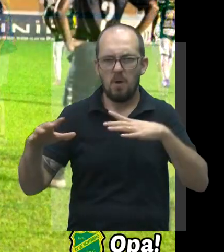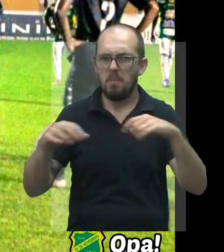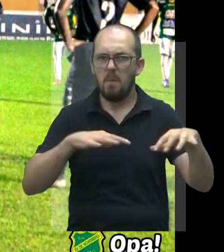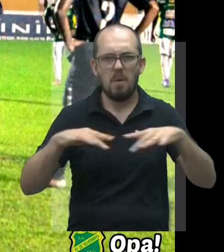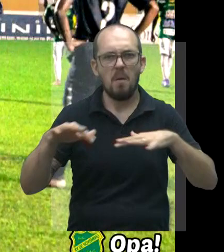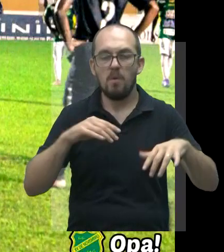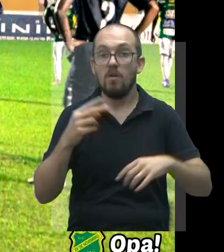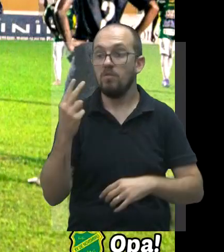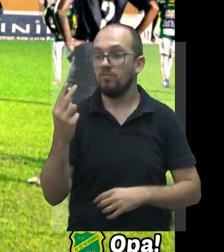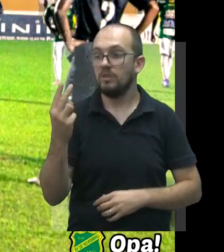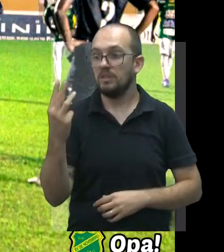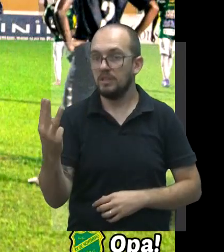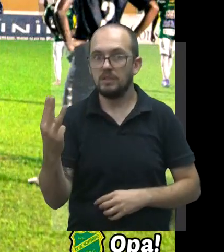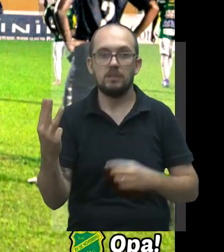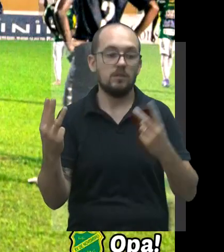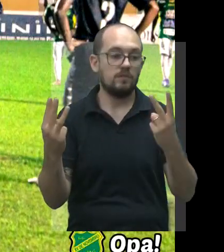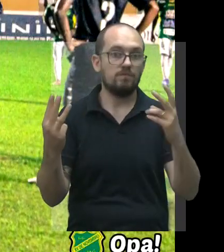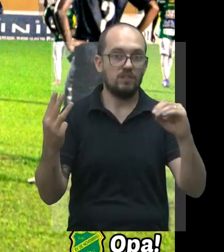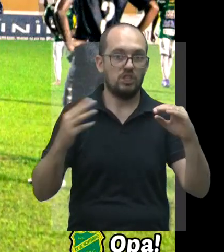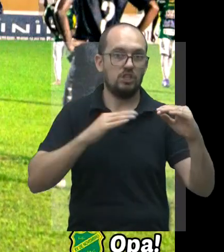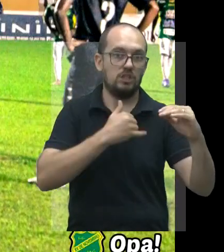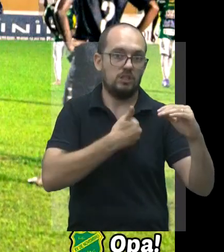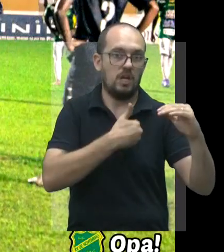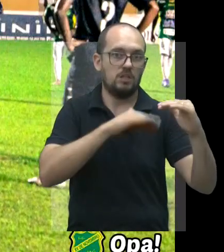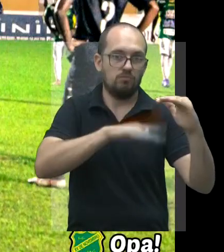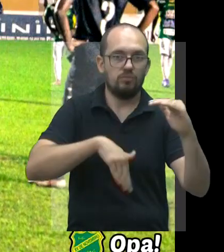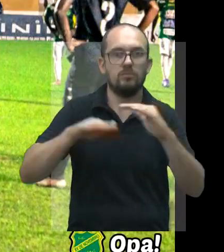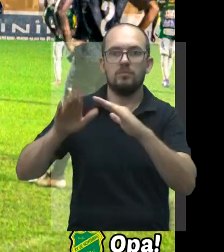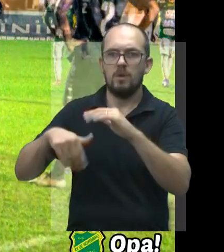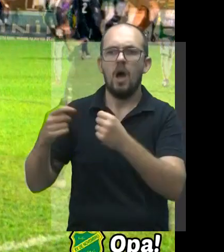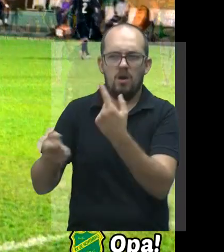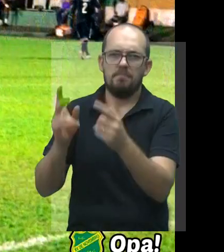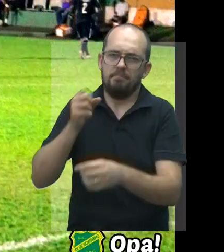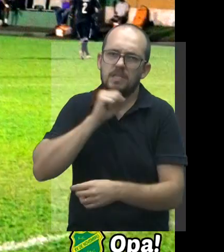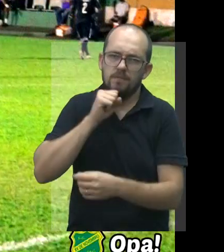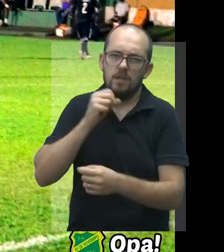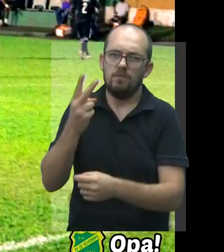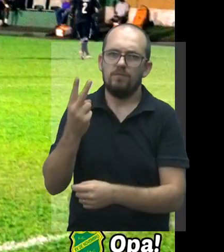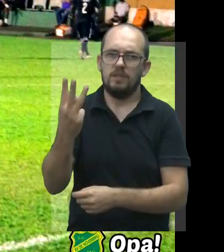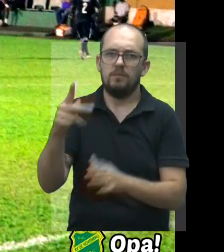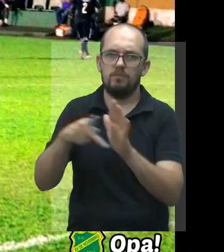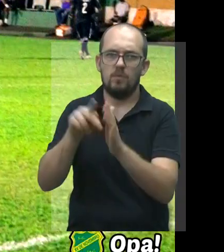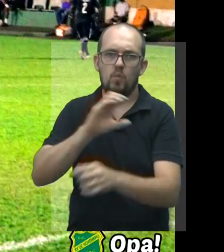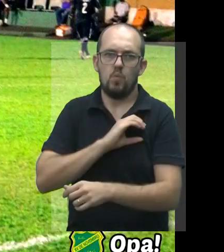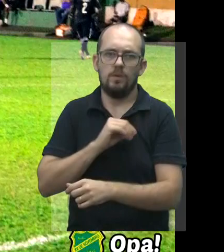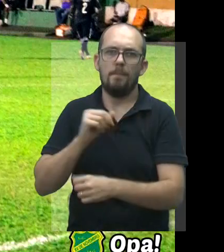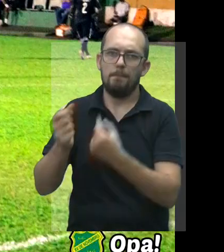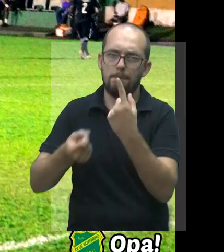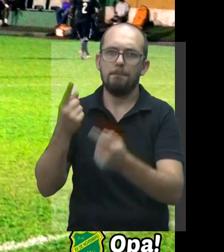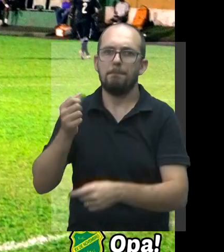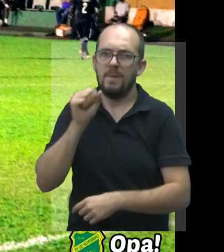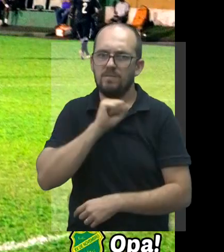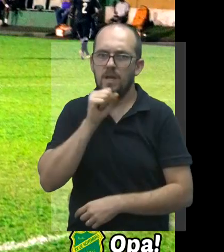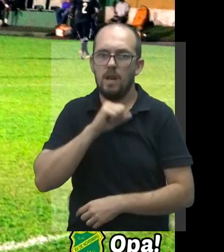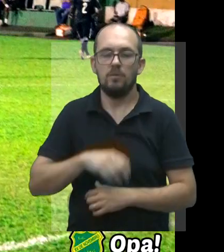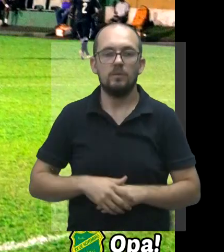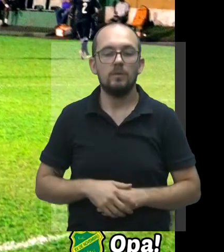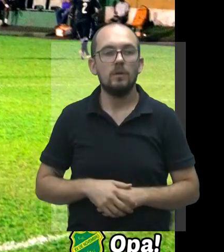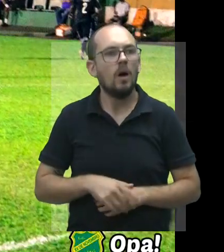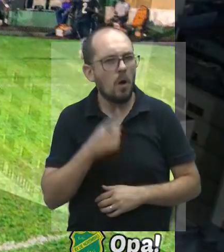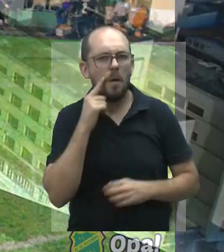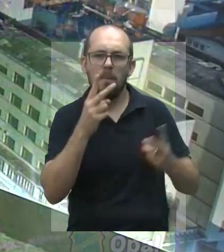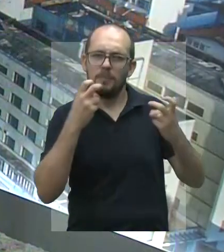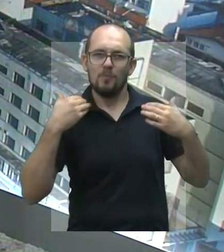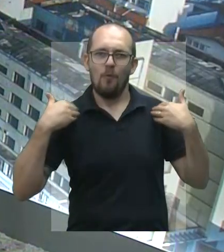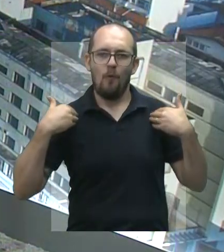time Sub-23 do Corinthians, vários jogadores bem mais velhos, alguns jogadores desse Sub-23 do Corinthians que Dá podem... pra perceber até pelo porte